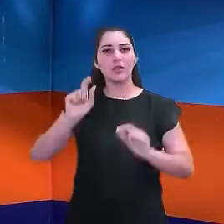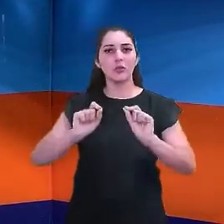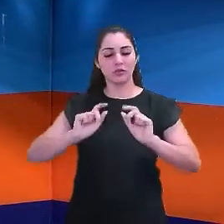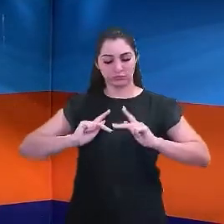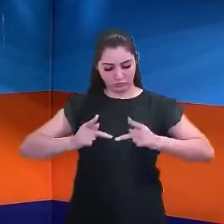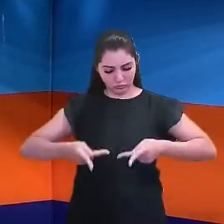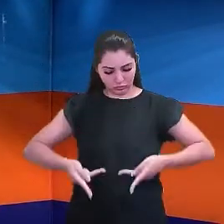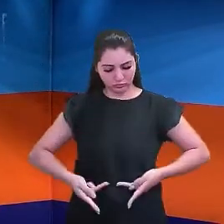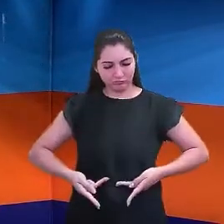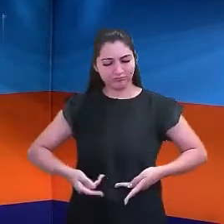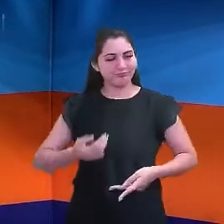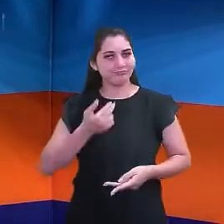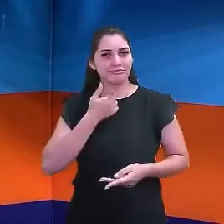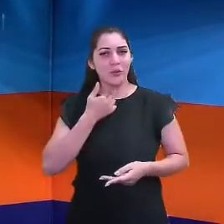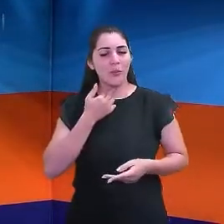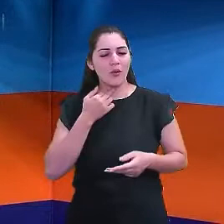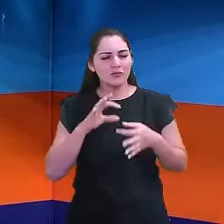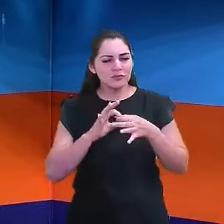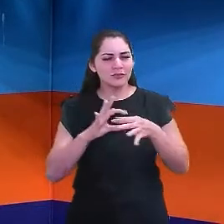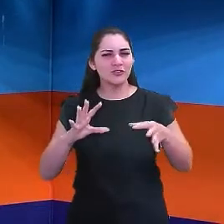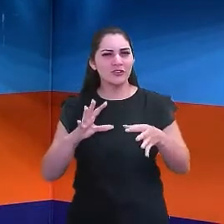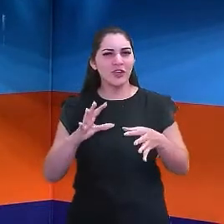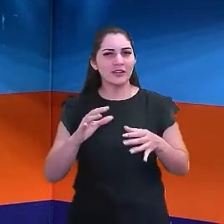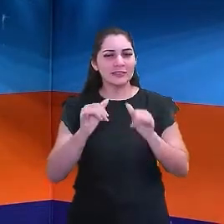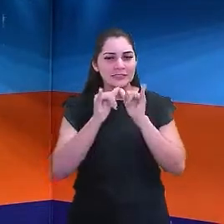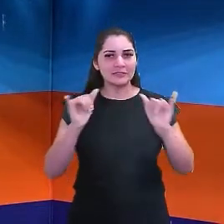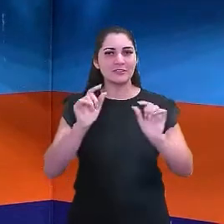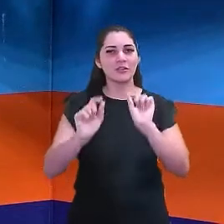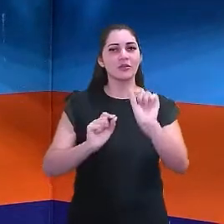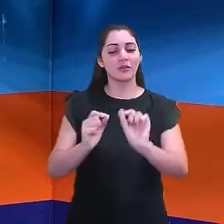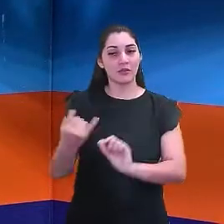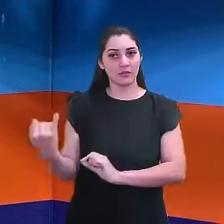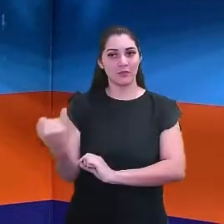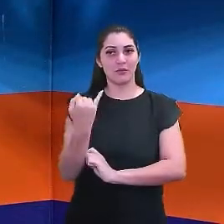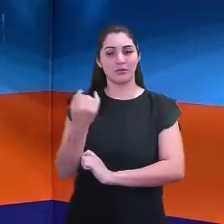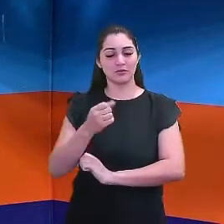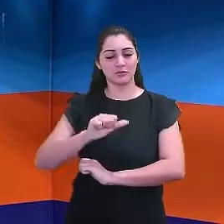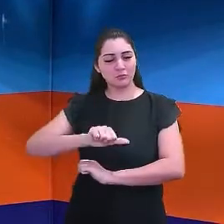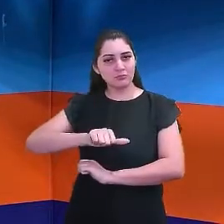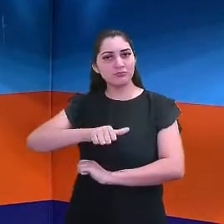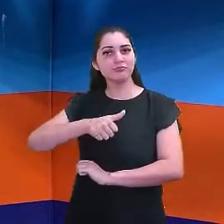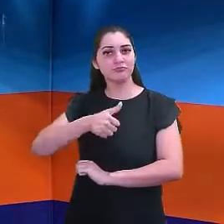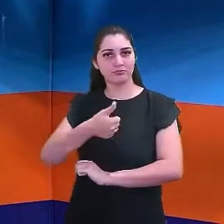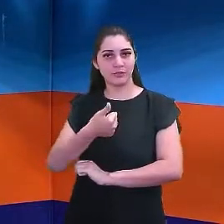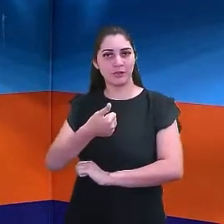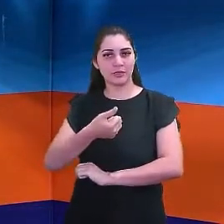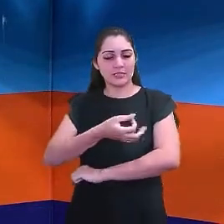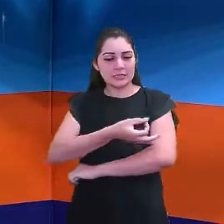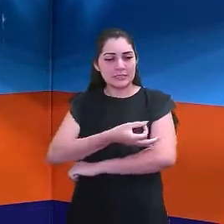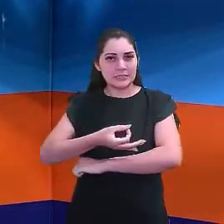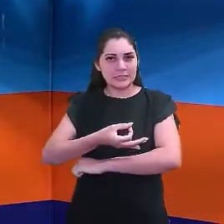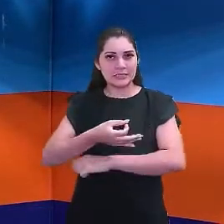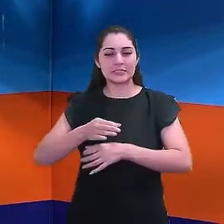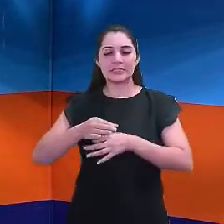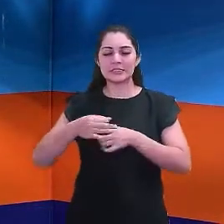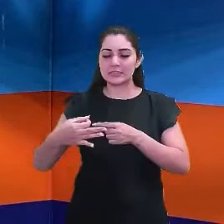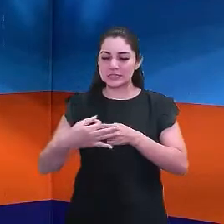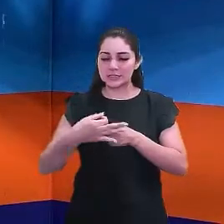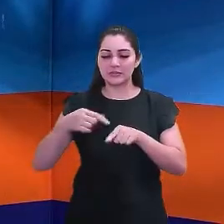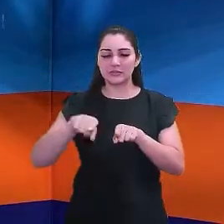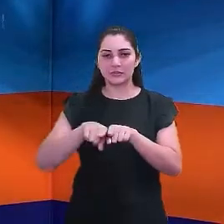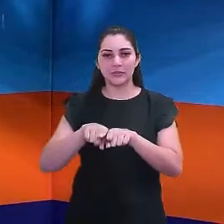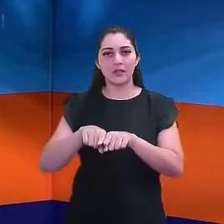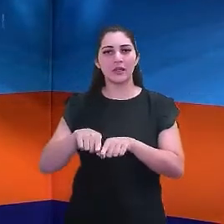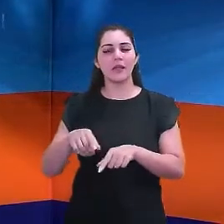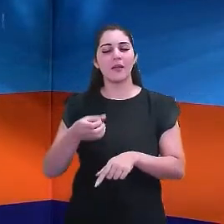deixar aqui de salientar para vocês a importância disso aqui para uma boa qualidade celular, para uma boa qualidade da